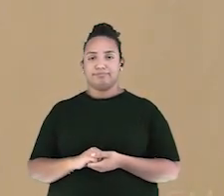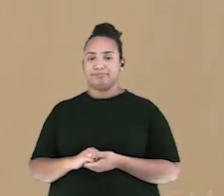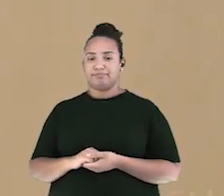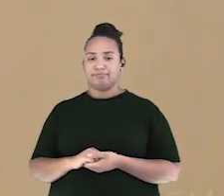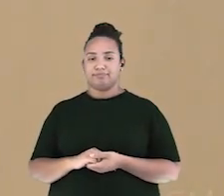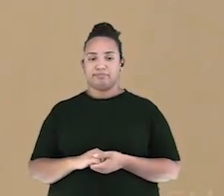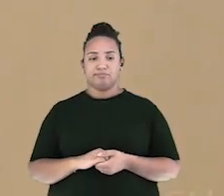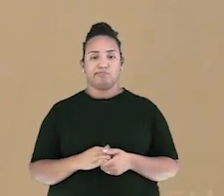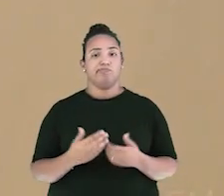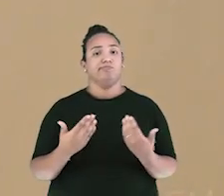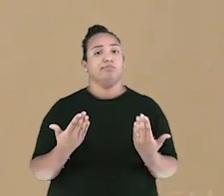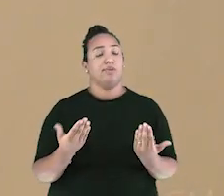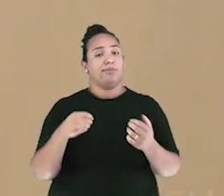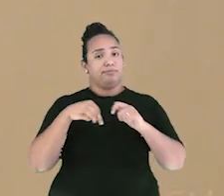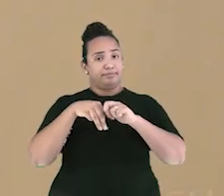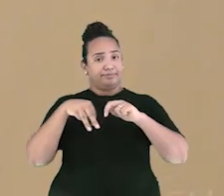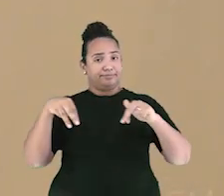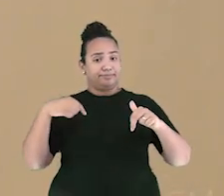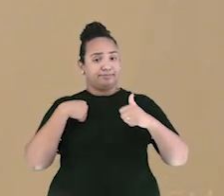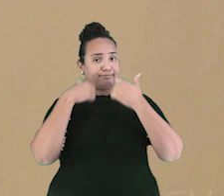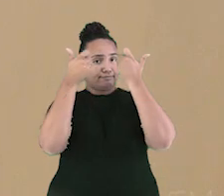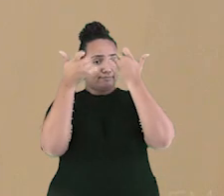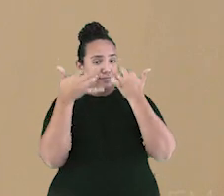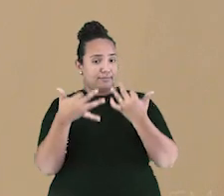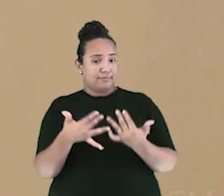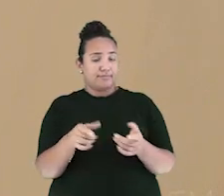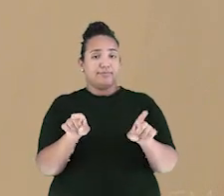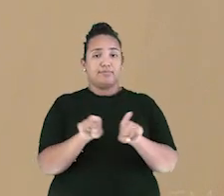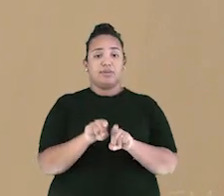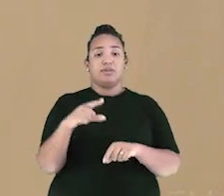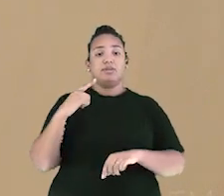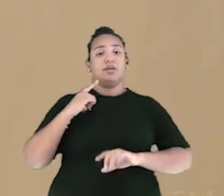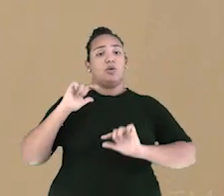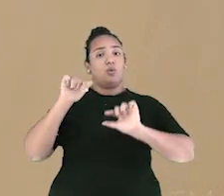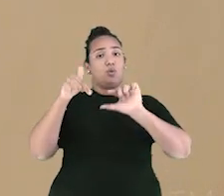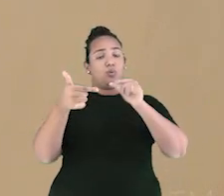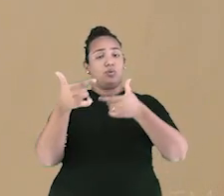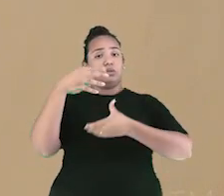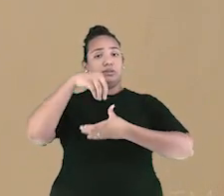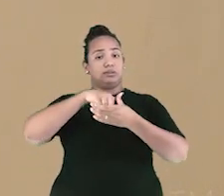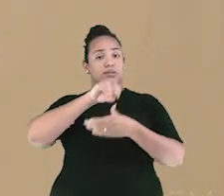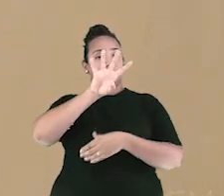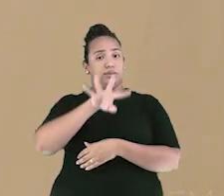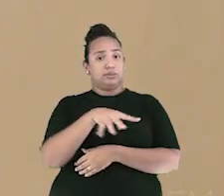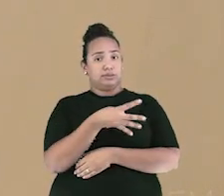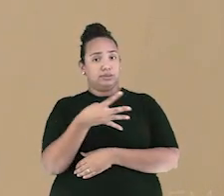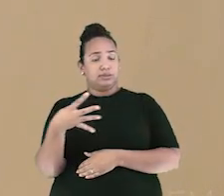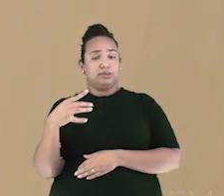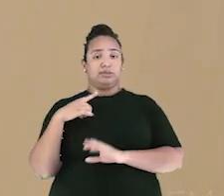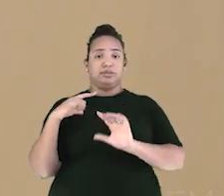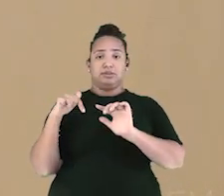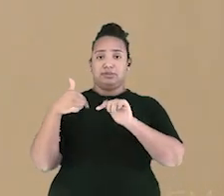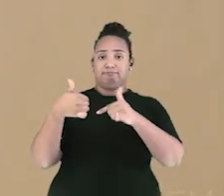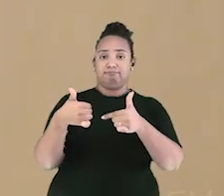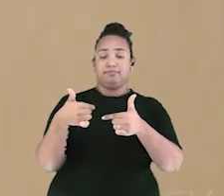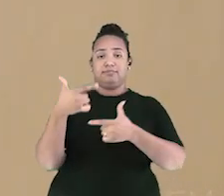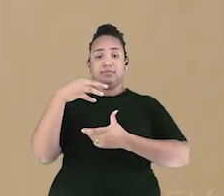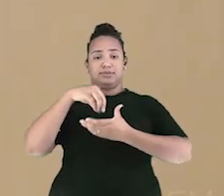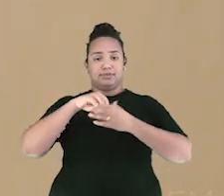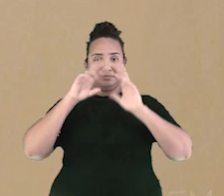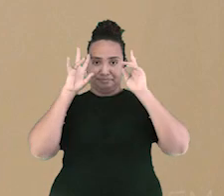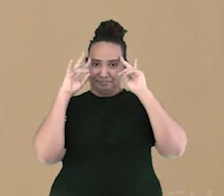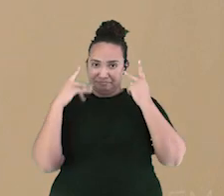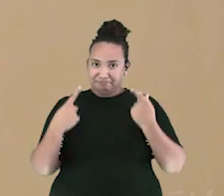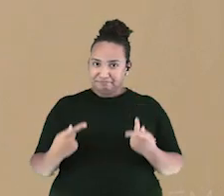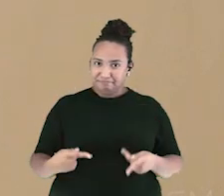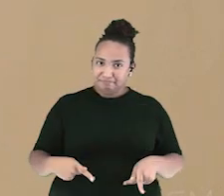Assim como esses minerais que citamos, outros, mesmo que não façam parte da tabela, têm suas devidas aplicações nas atividades humanas,